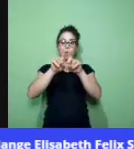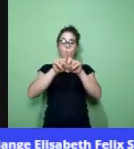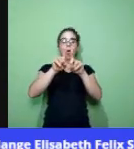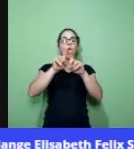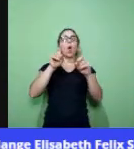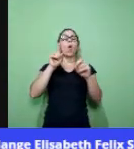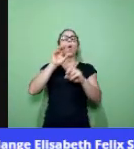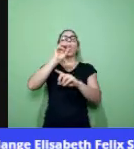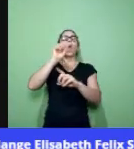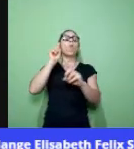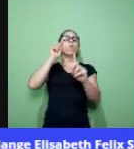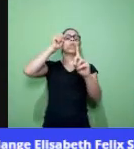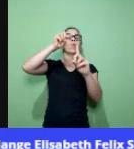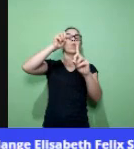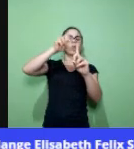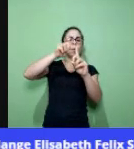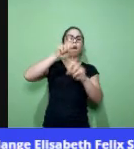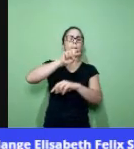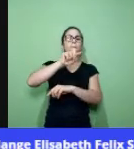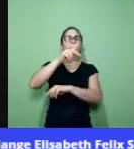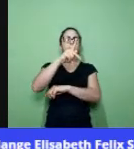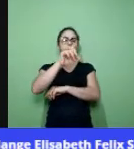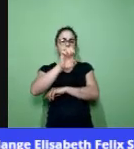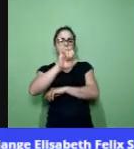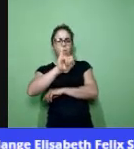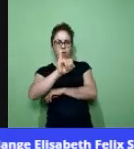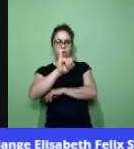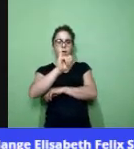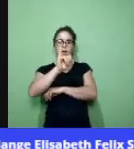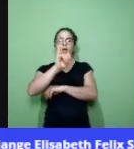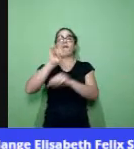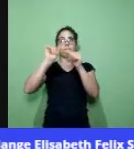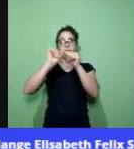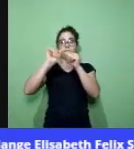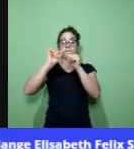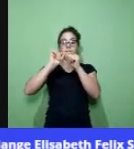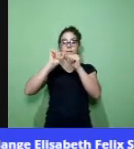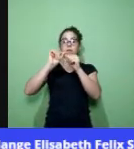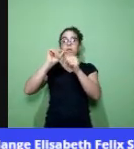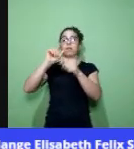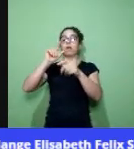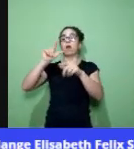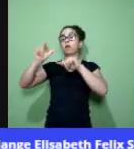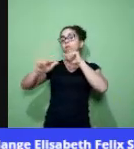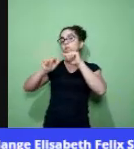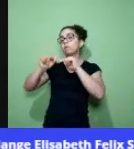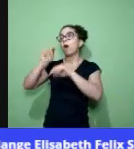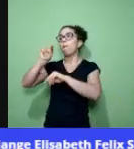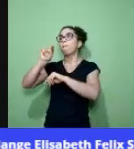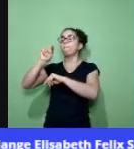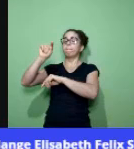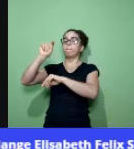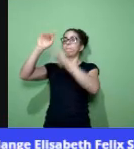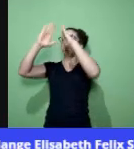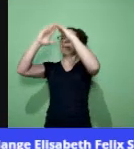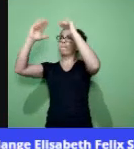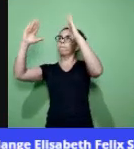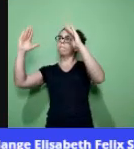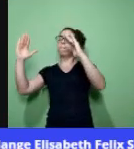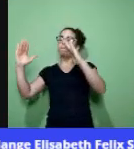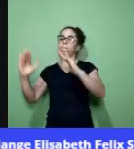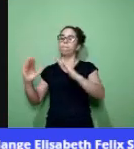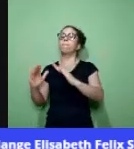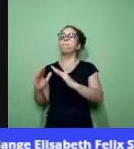desse PEI, é que vai ser trabalhado o mapa. Então, dependendo do nível do aluno, são diferentes tipos de